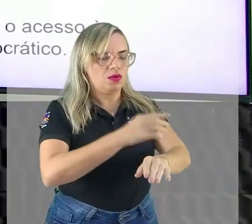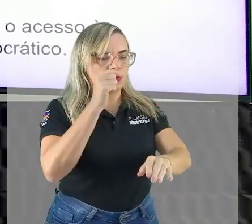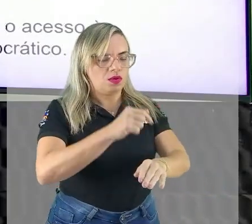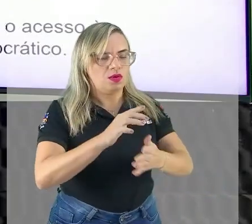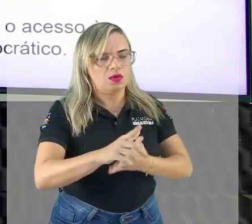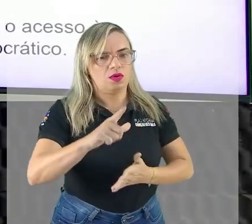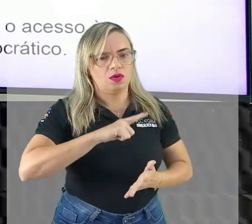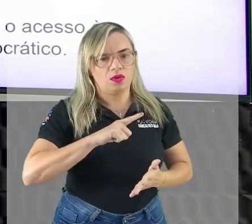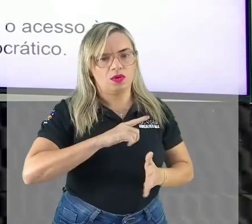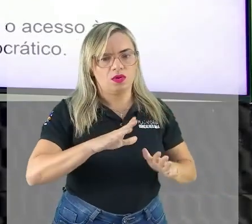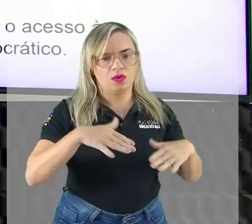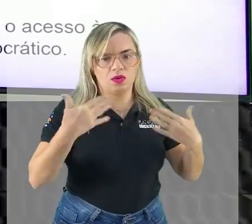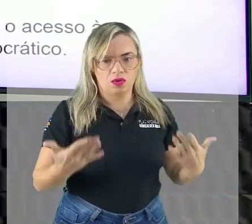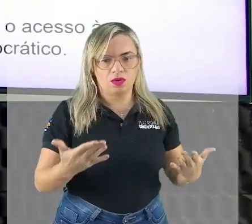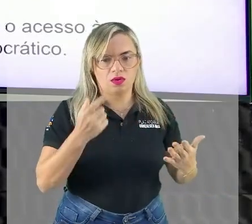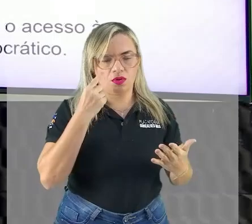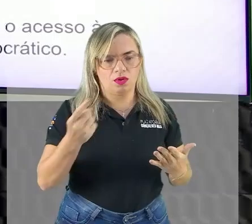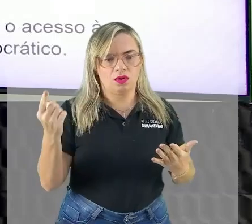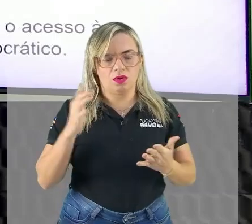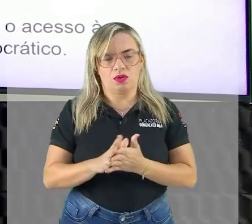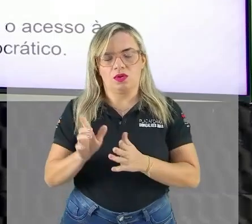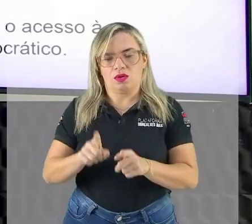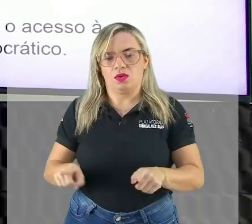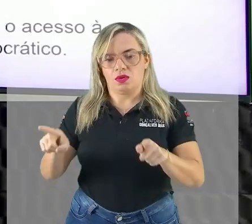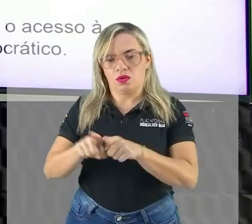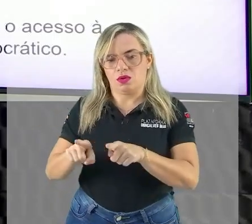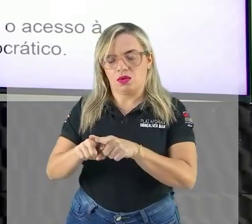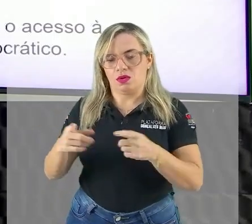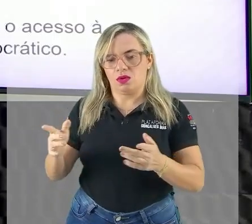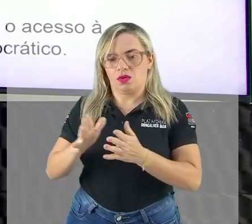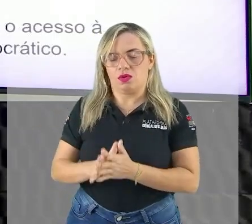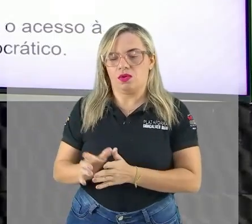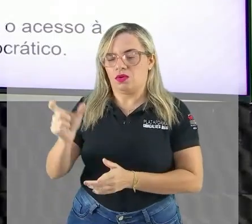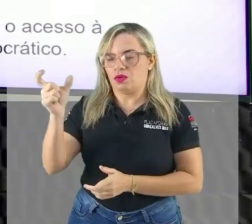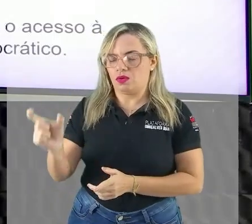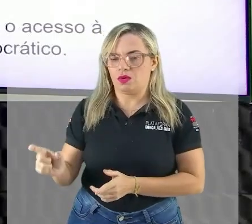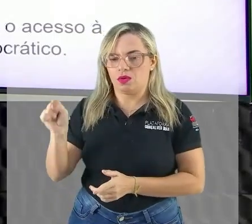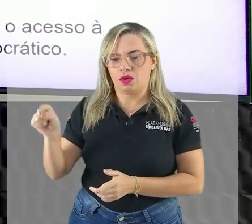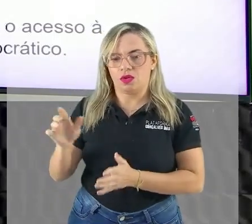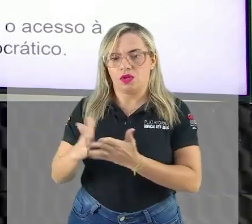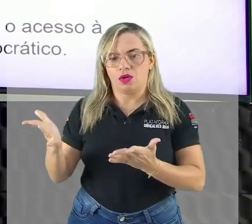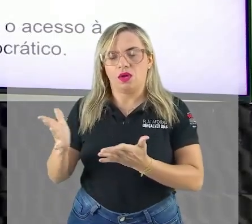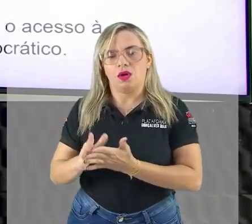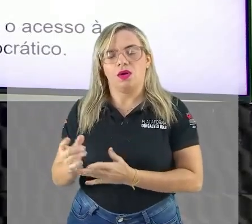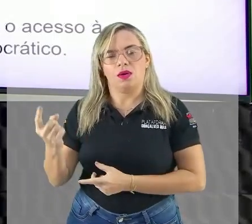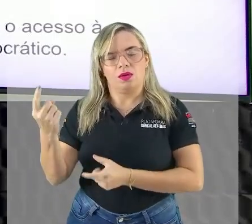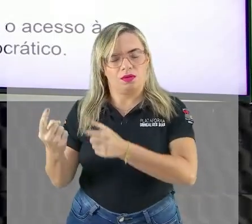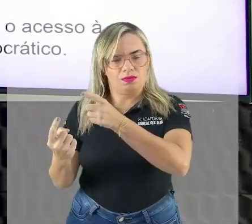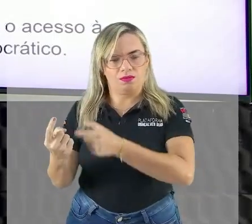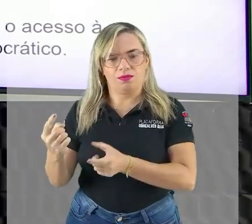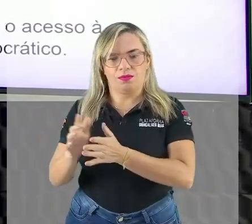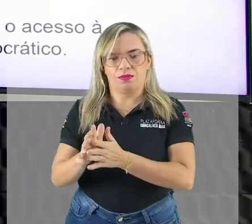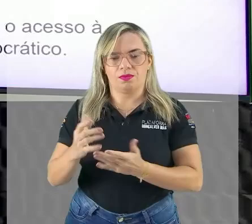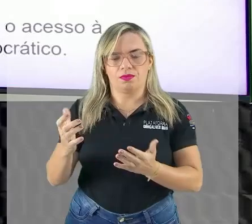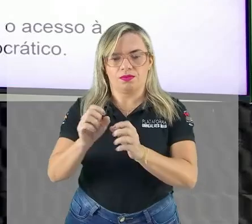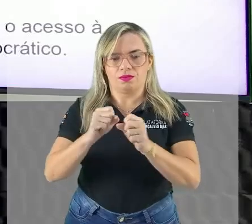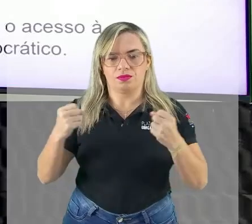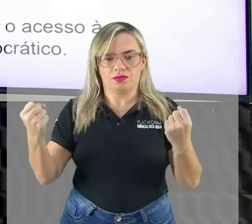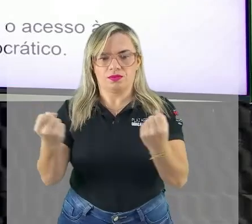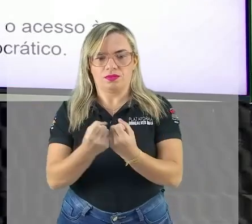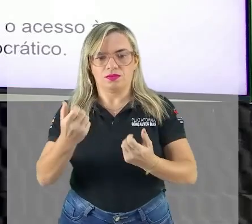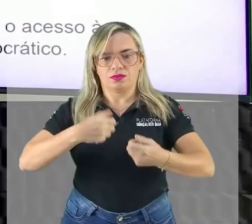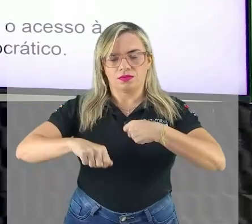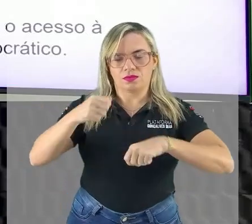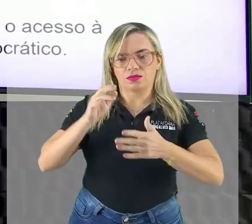tem os hábitos, E também a gente tem o perfil socioeconômico desses usuários da